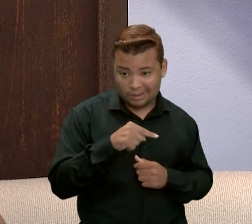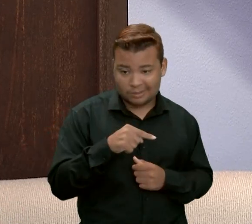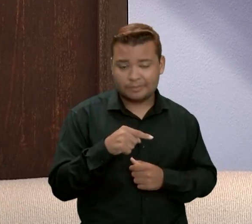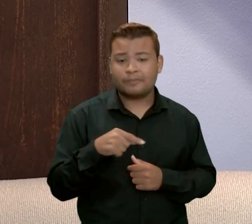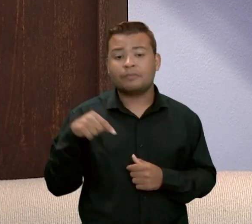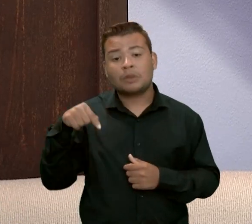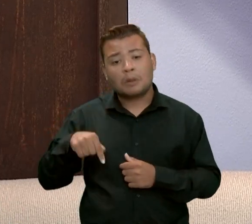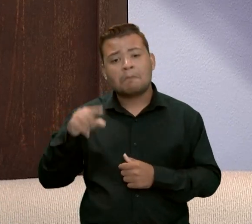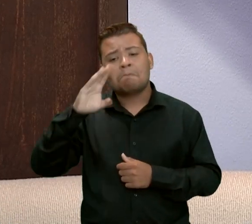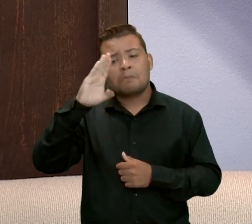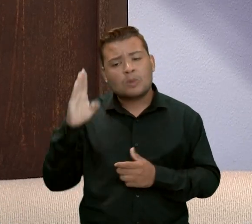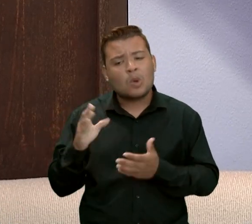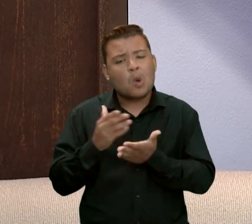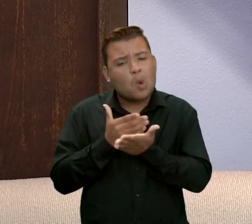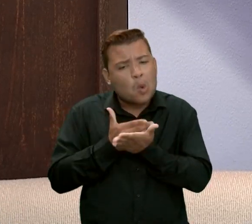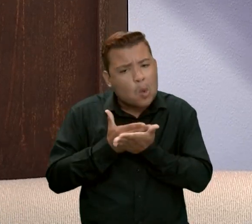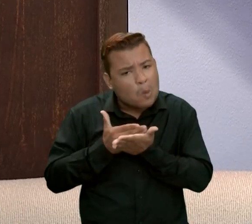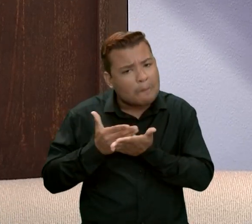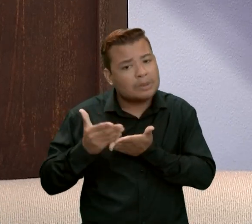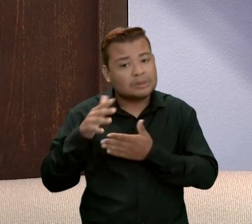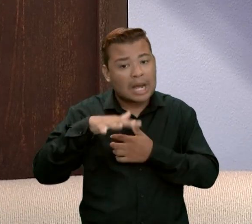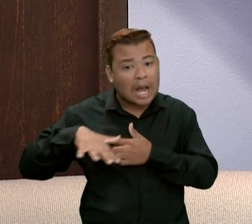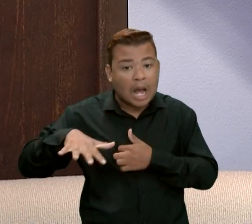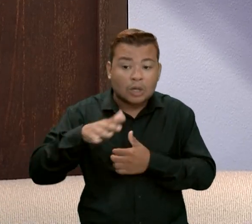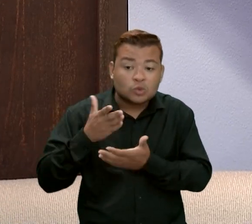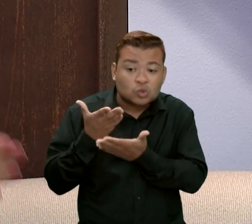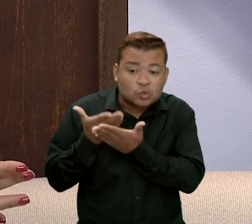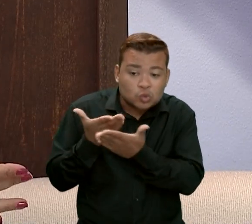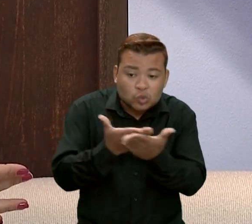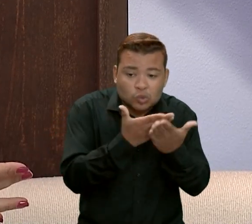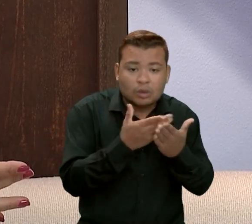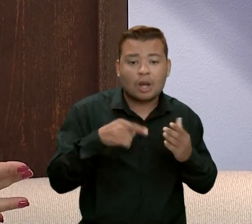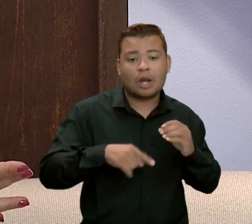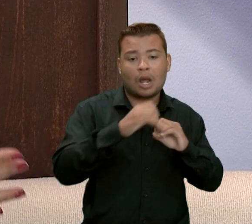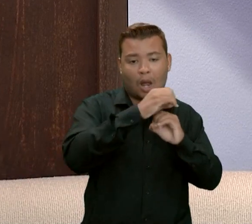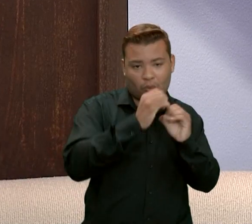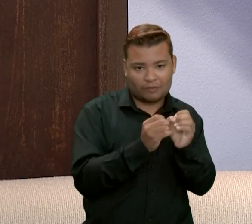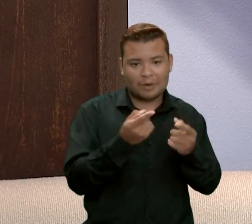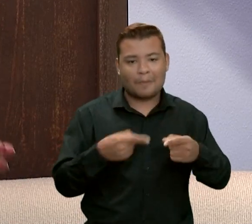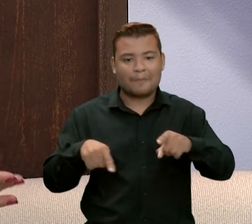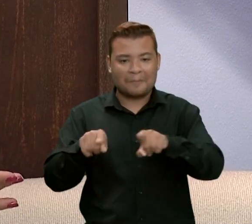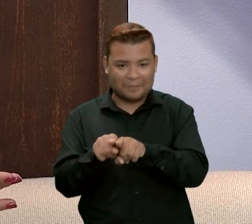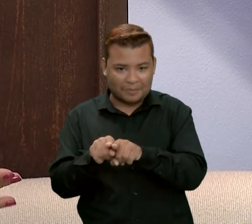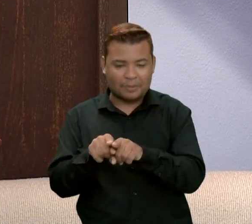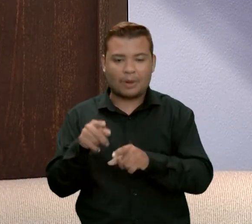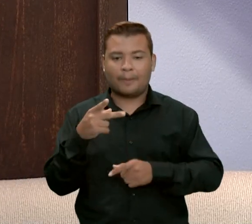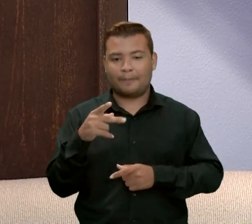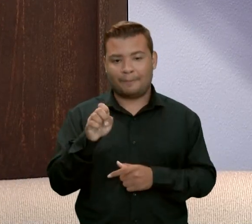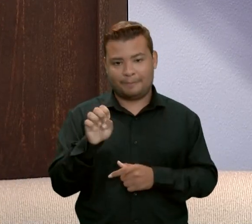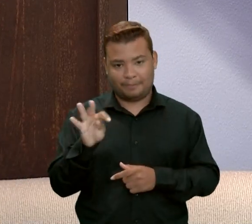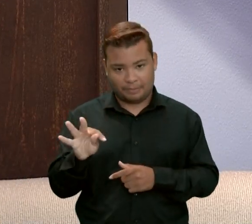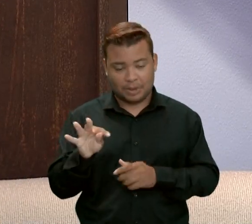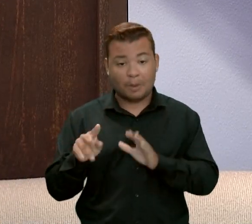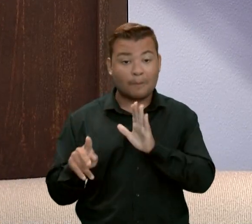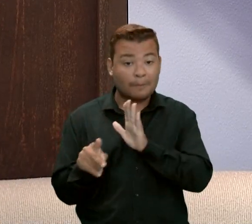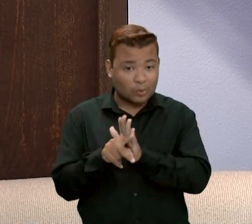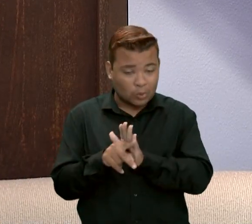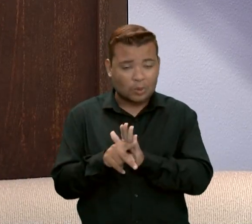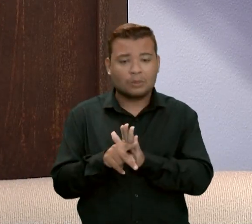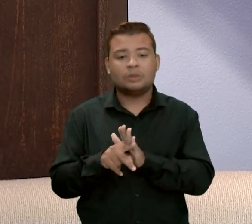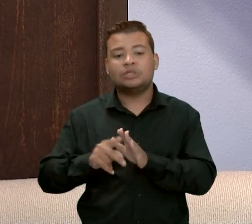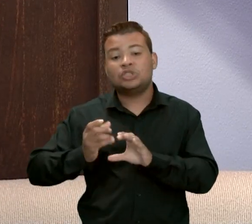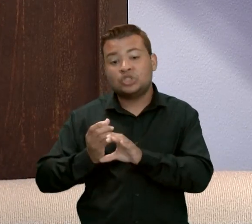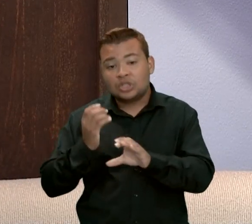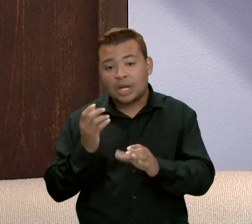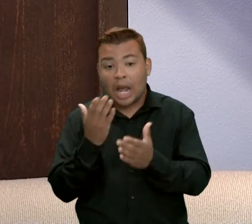gente começou os estudos, né? Aqui na UFG, junto com o Programa de Educação Tutorial da Engenharia de Alimentos, a gente tem um projeto que